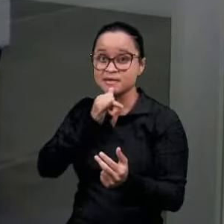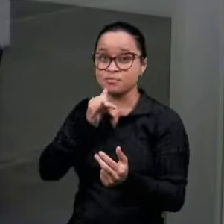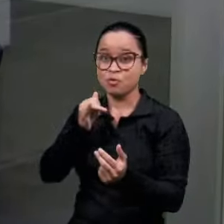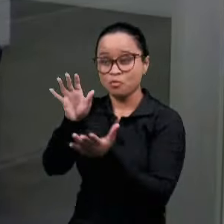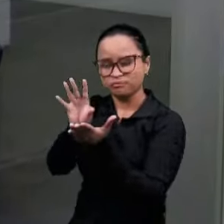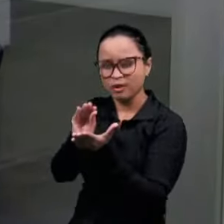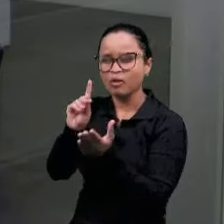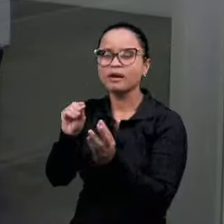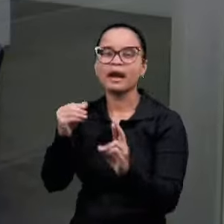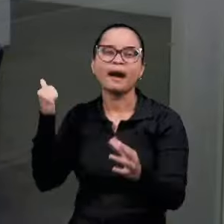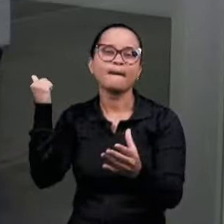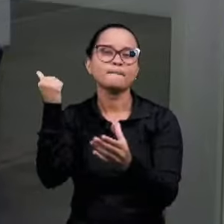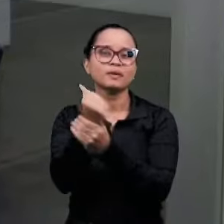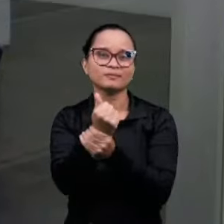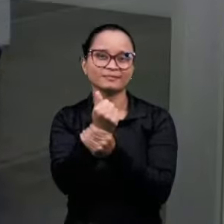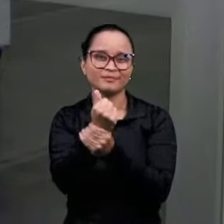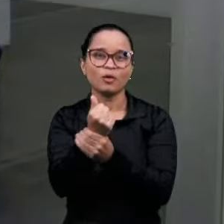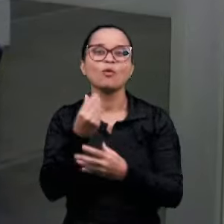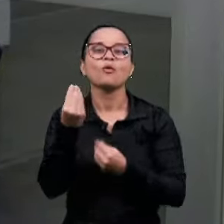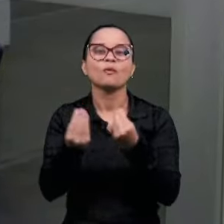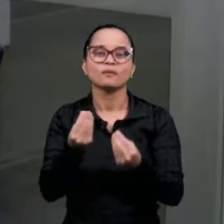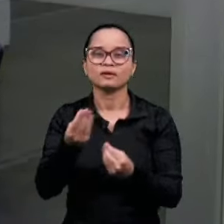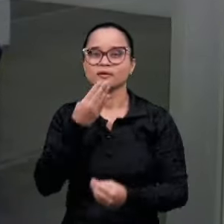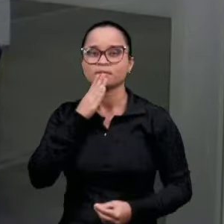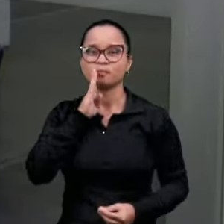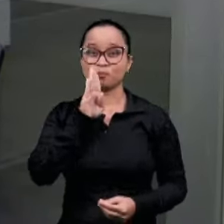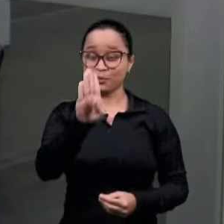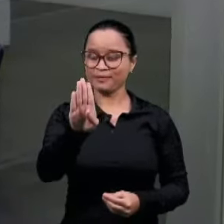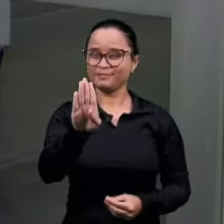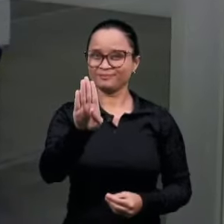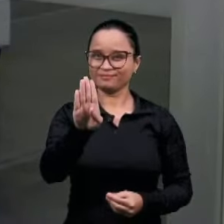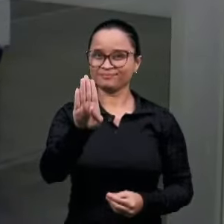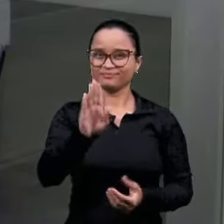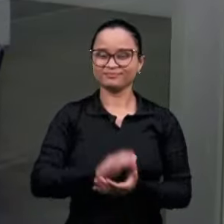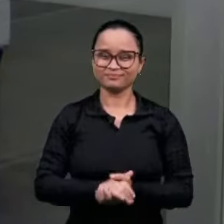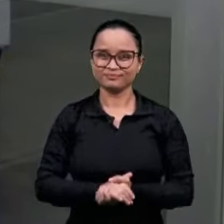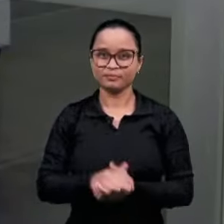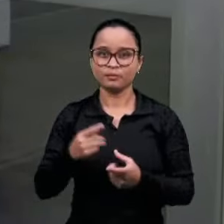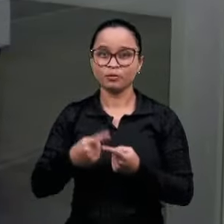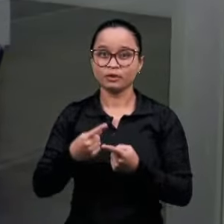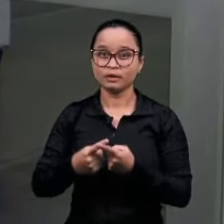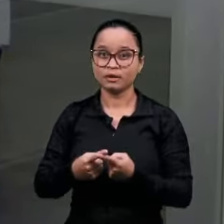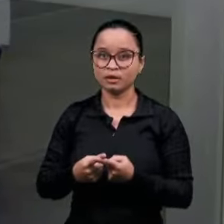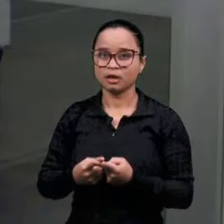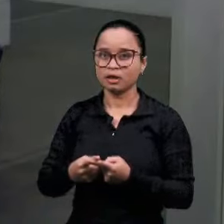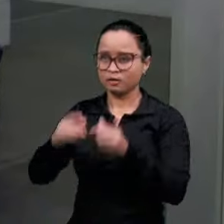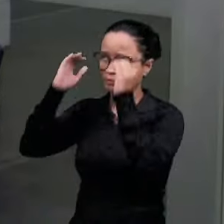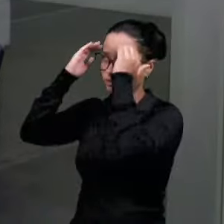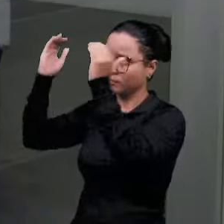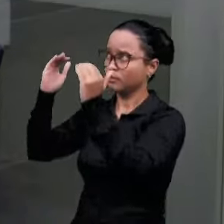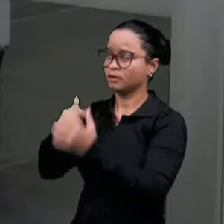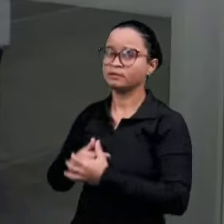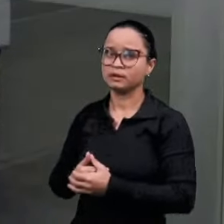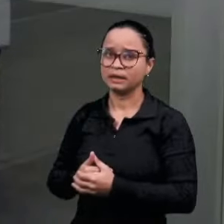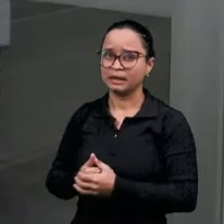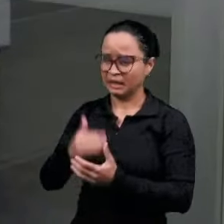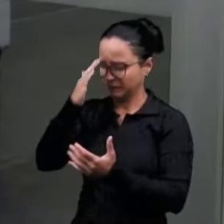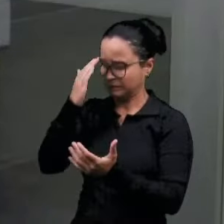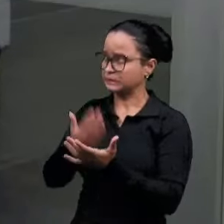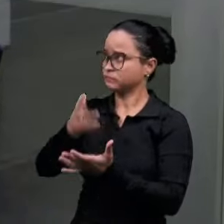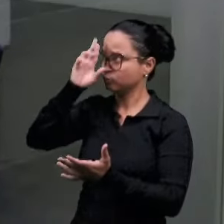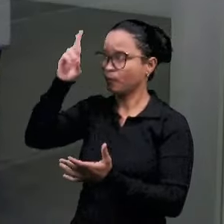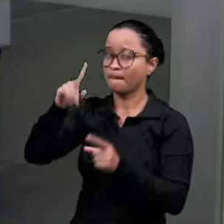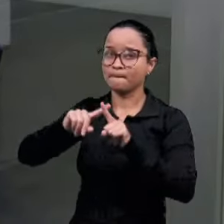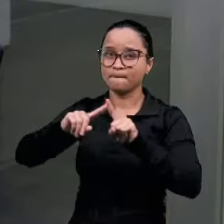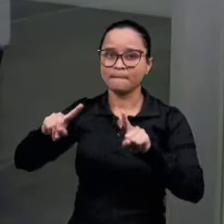é você estar debaixo de uma promessa. E ele fez porque ele queria o Senhor, muito bem, ele queria o Senhor. Mas Sara